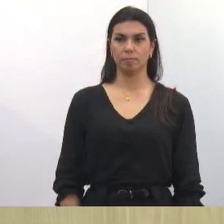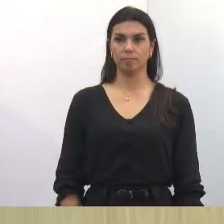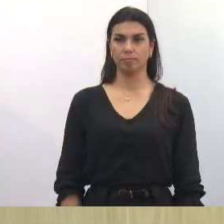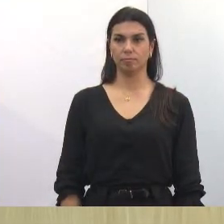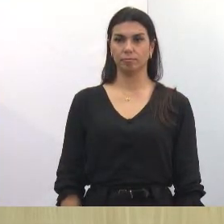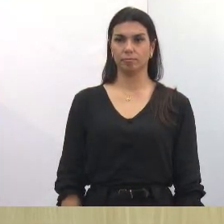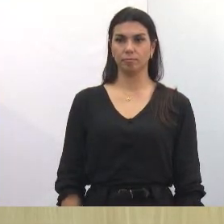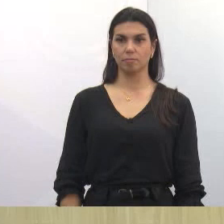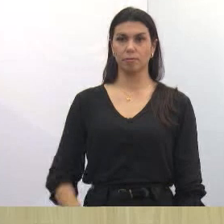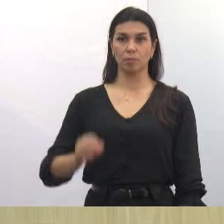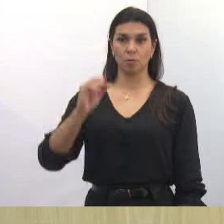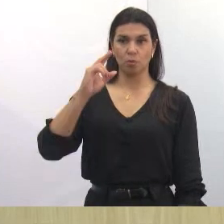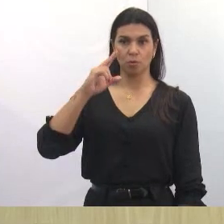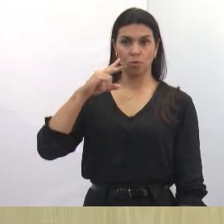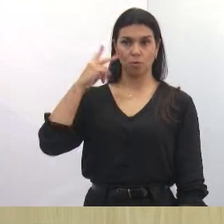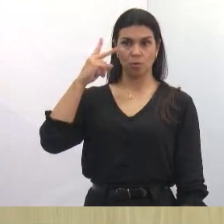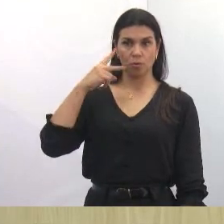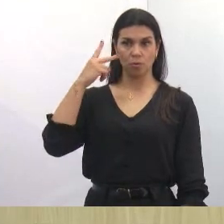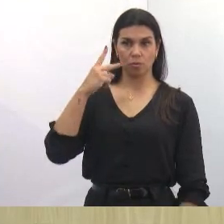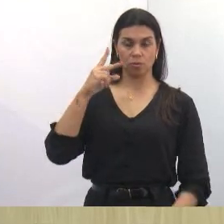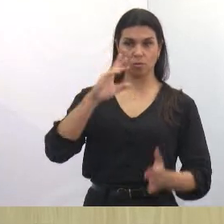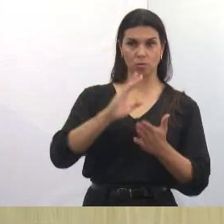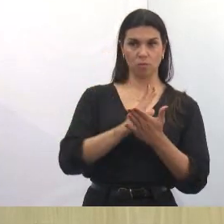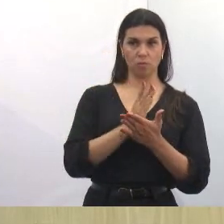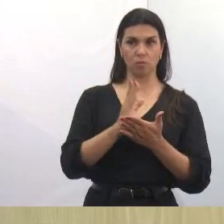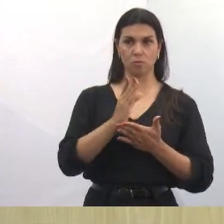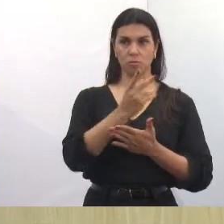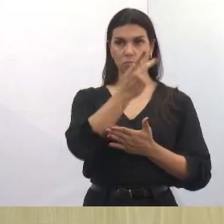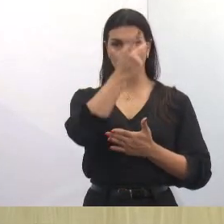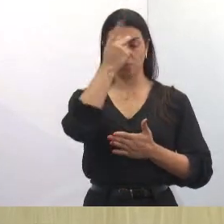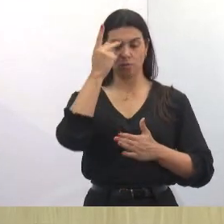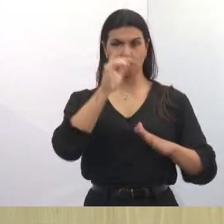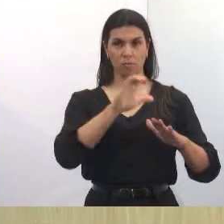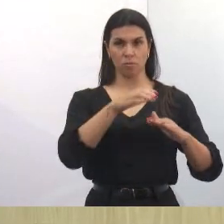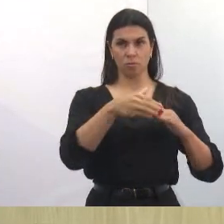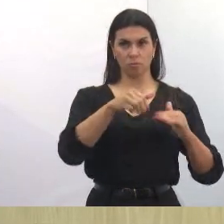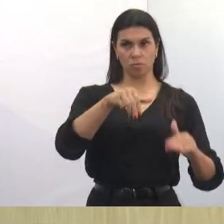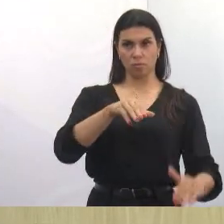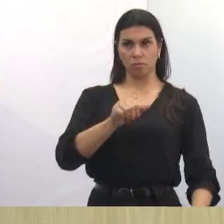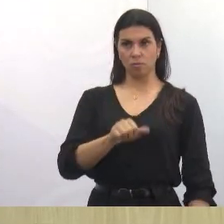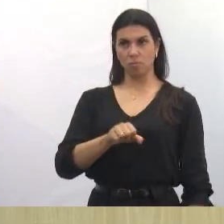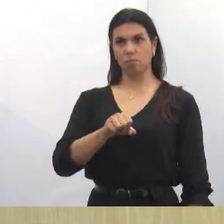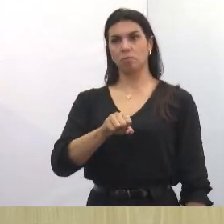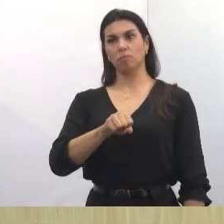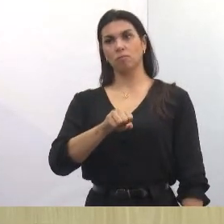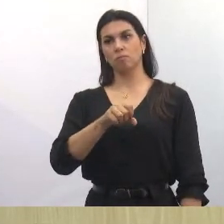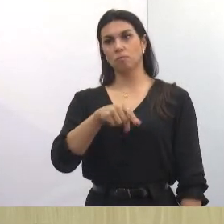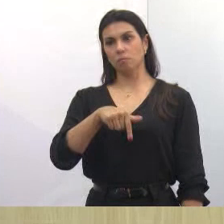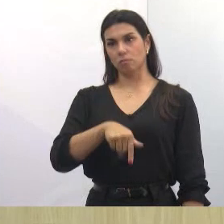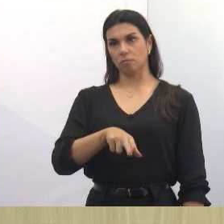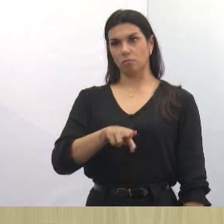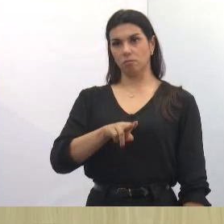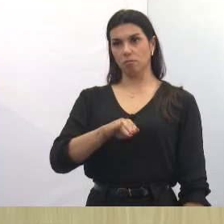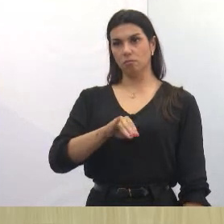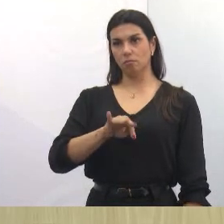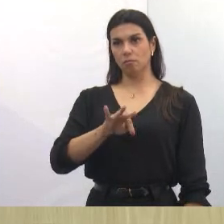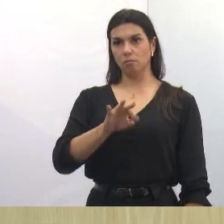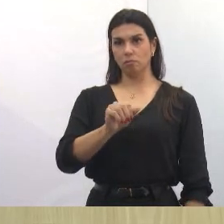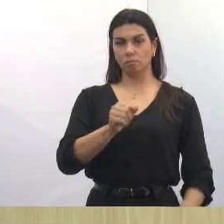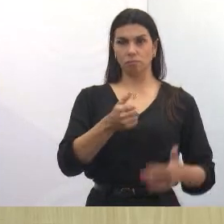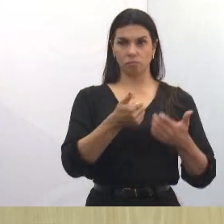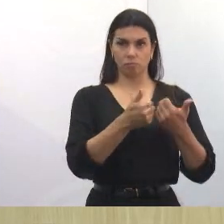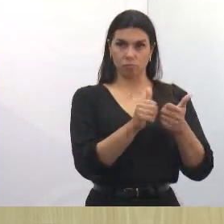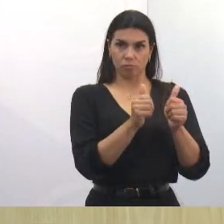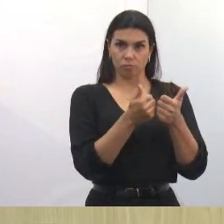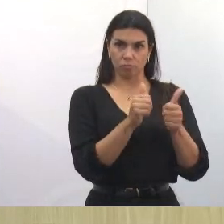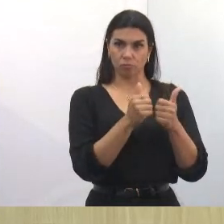Considerando que esse vereador foi procurado por moradores do Jardim Mesquita, que utilizam o transporte público